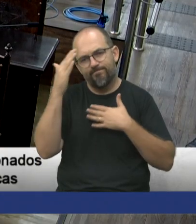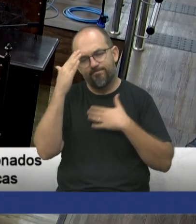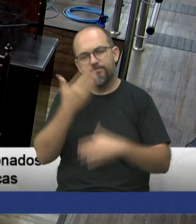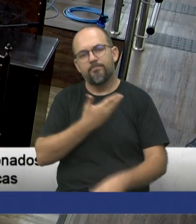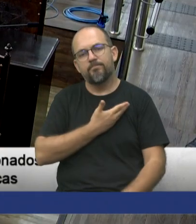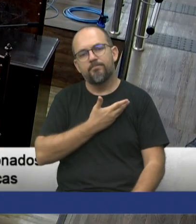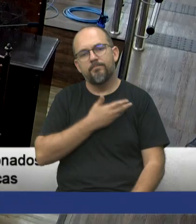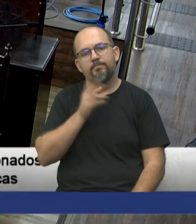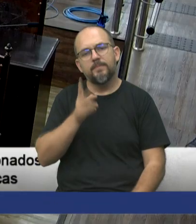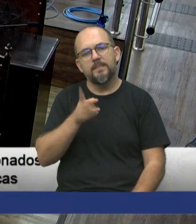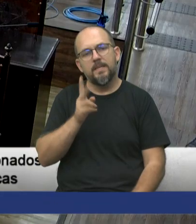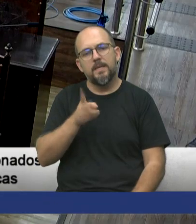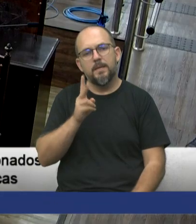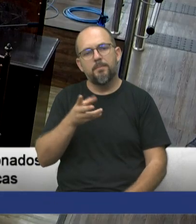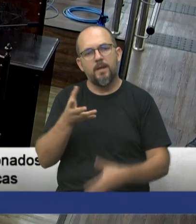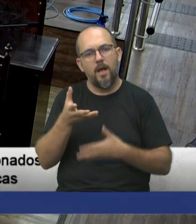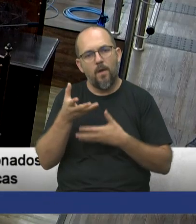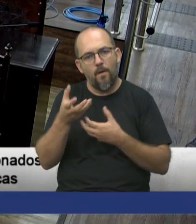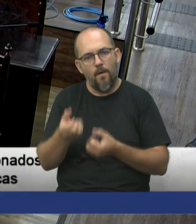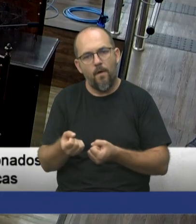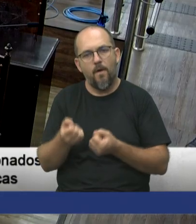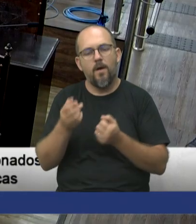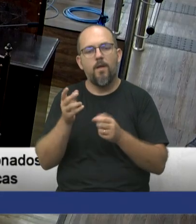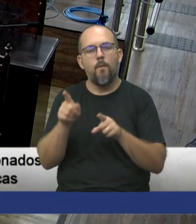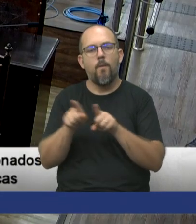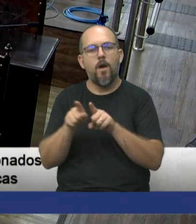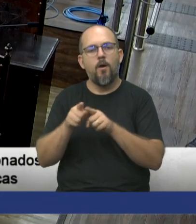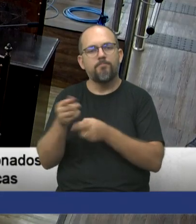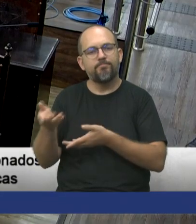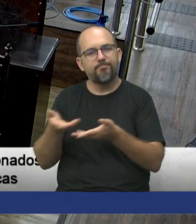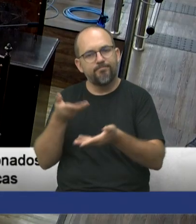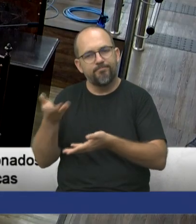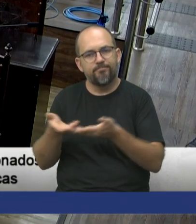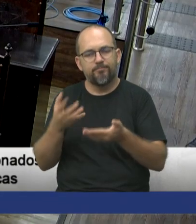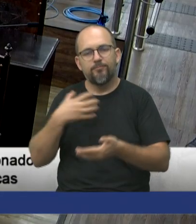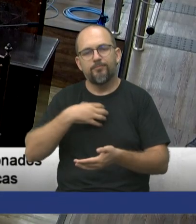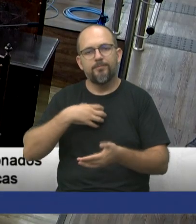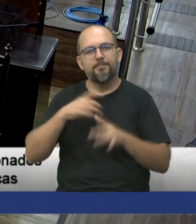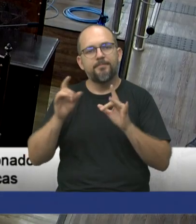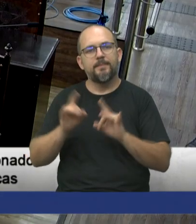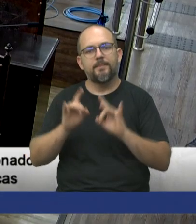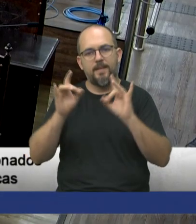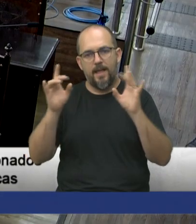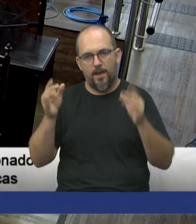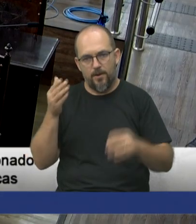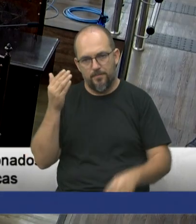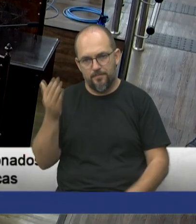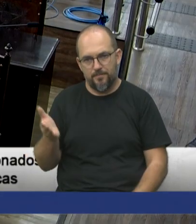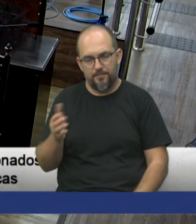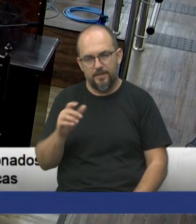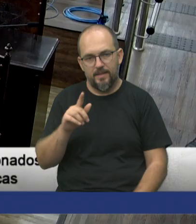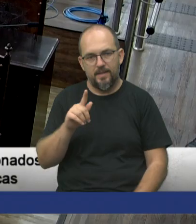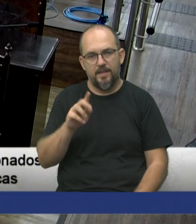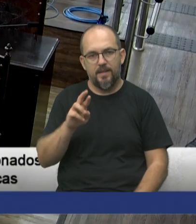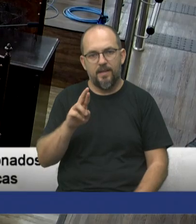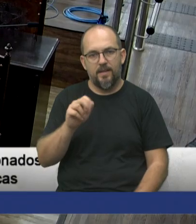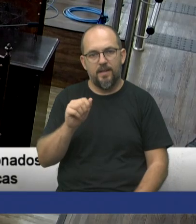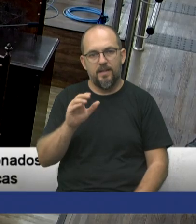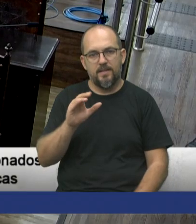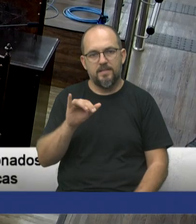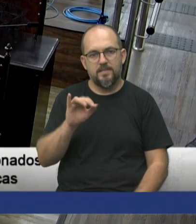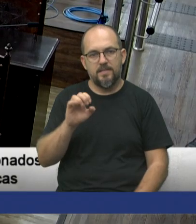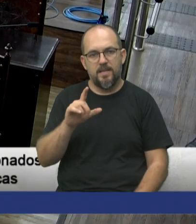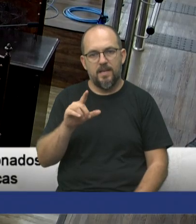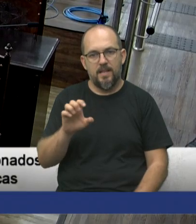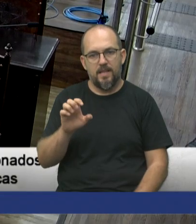nos acolhe, nos trata de uma forma especial, a Graciele Regina Marquezine, que